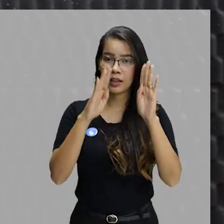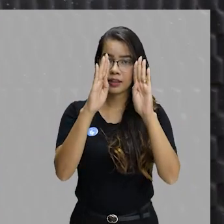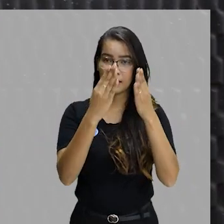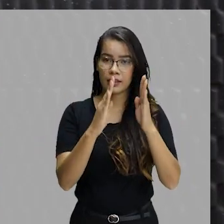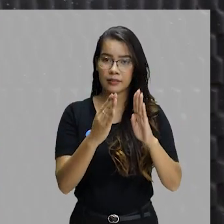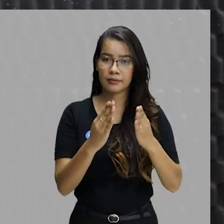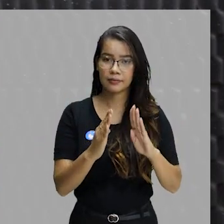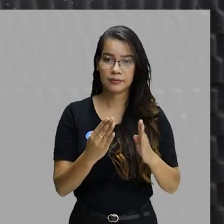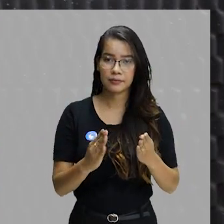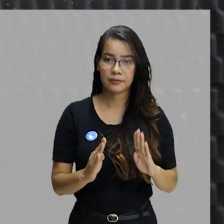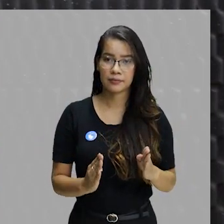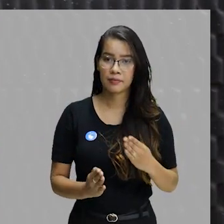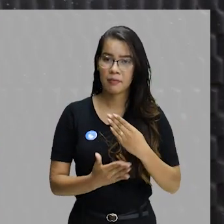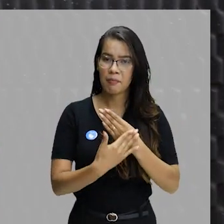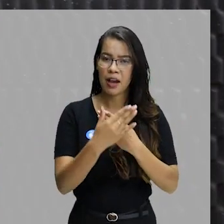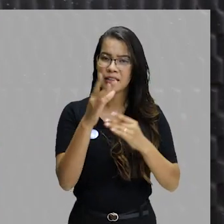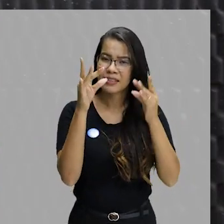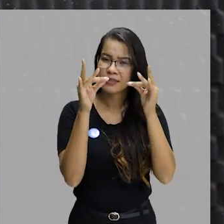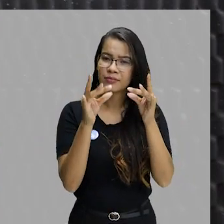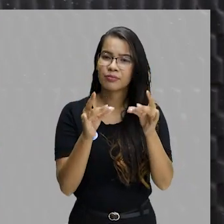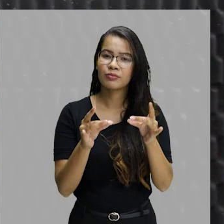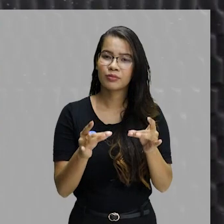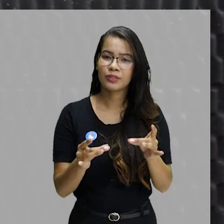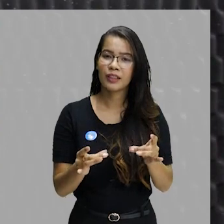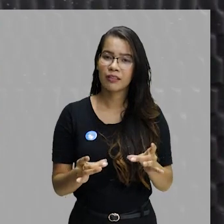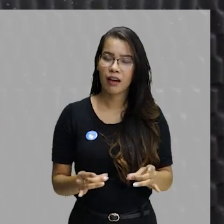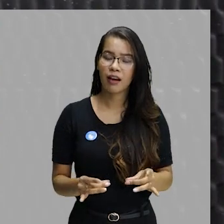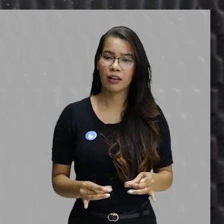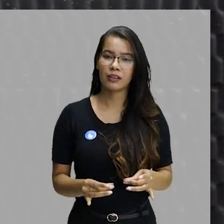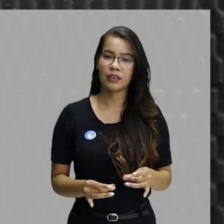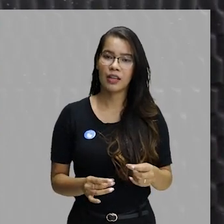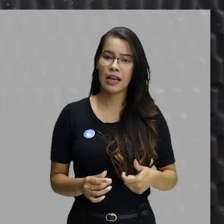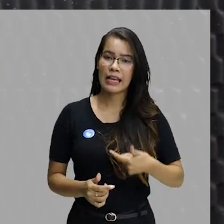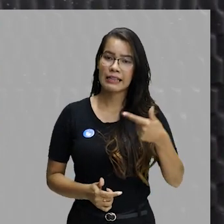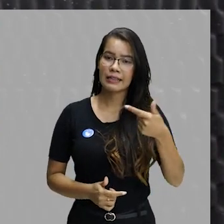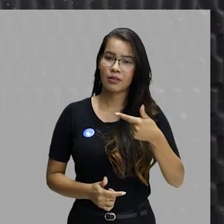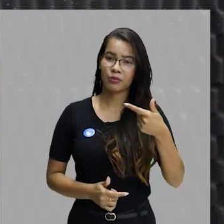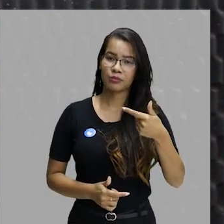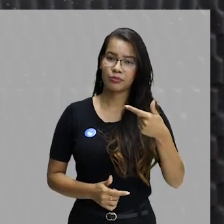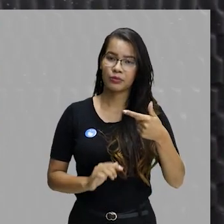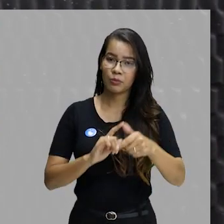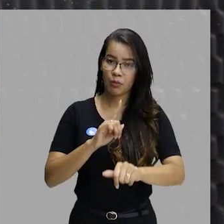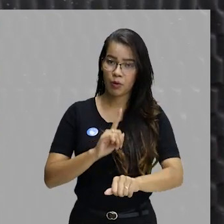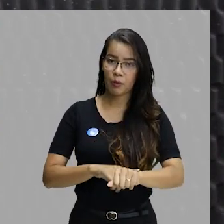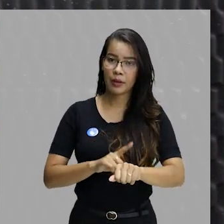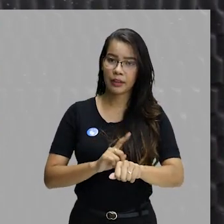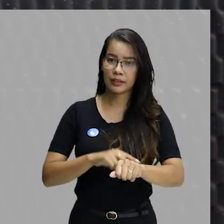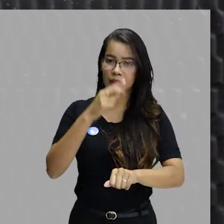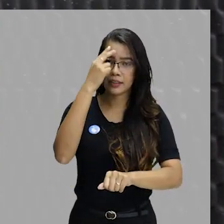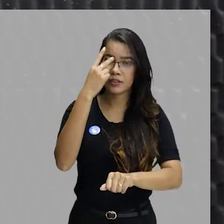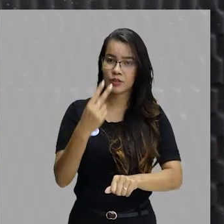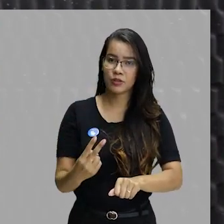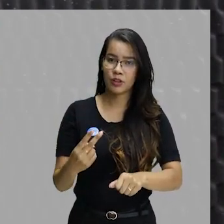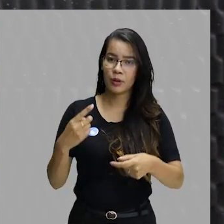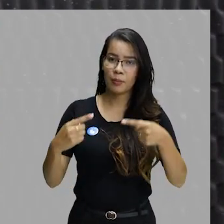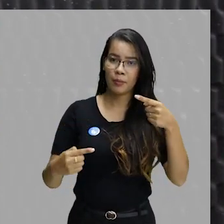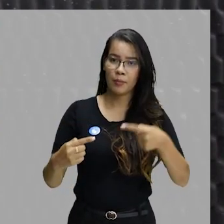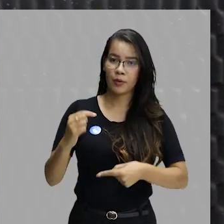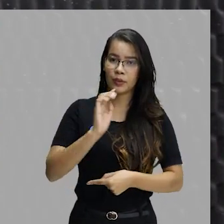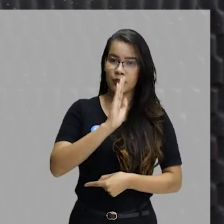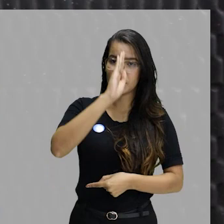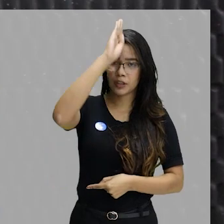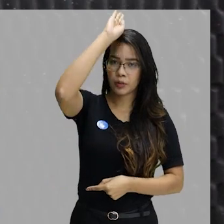analisar mais detalhadamente a segunda fase da história política romana,